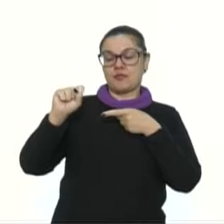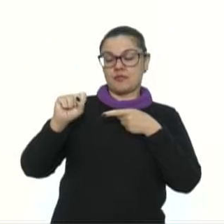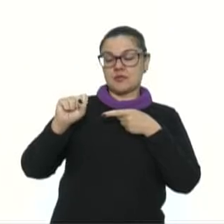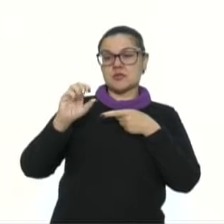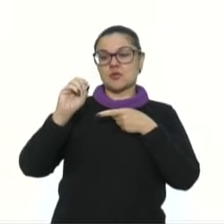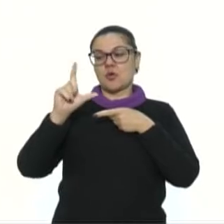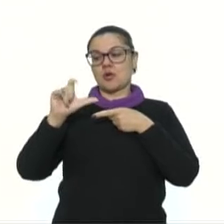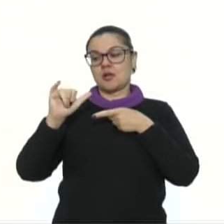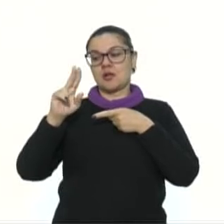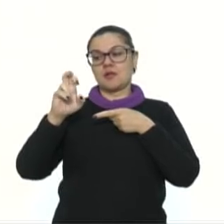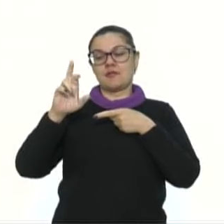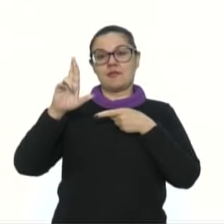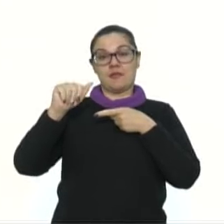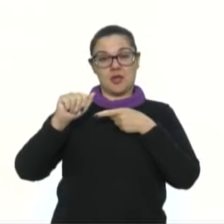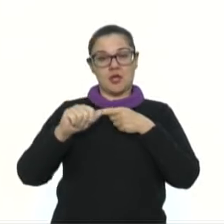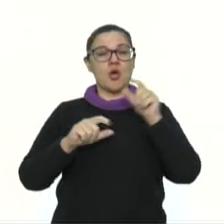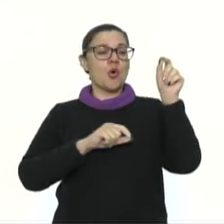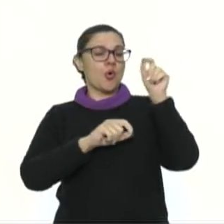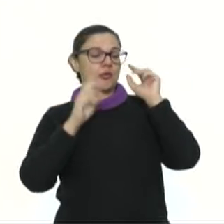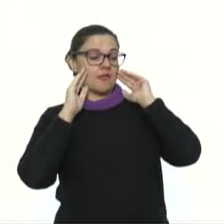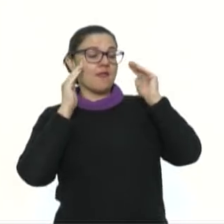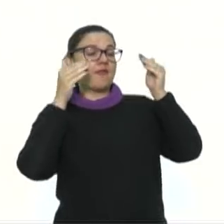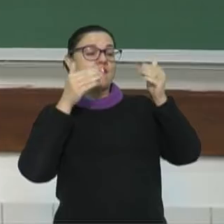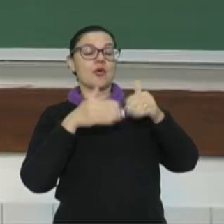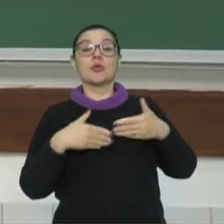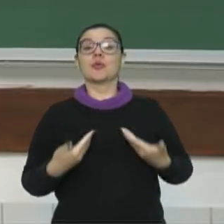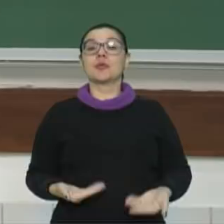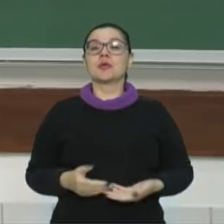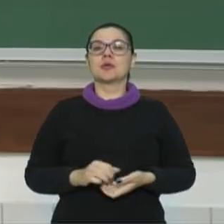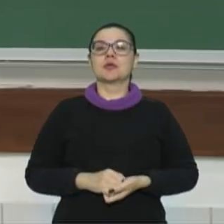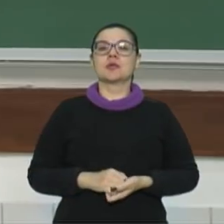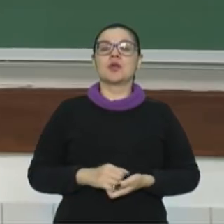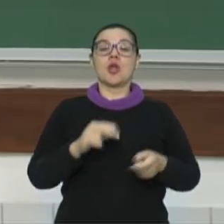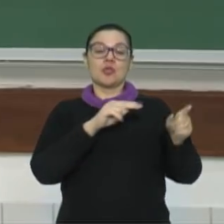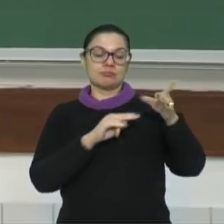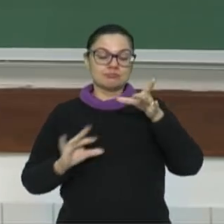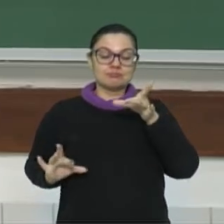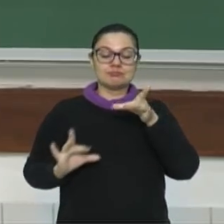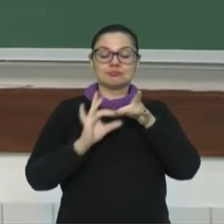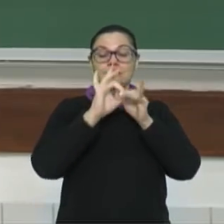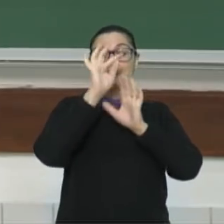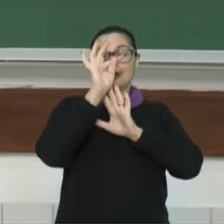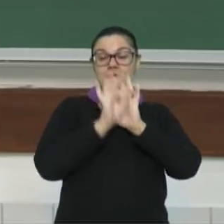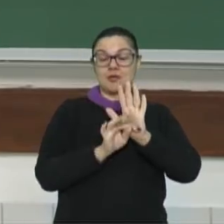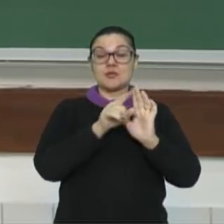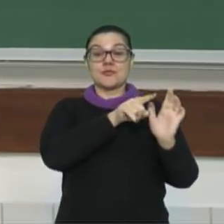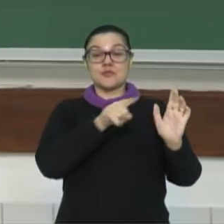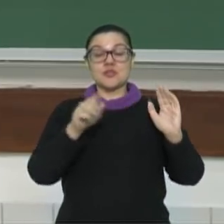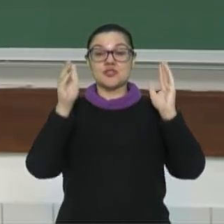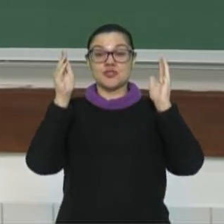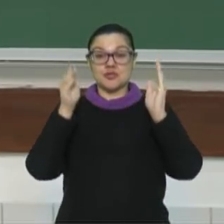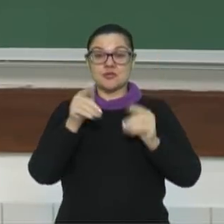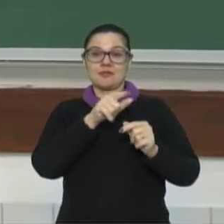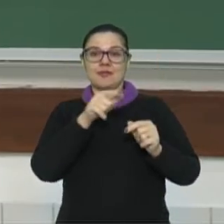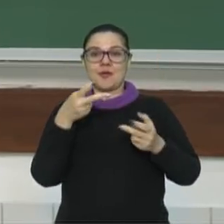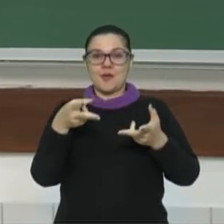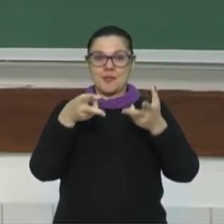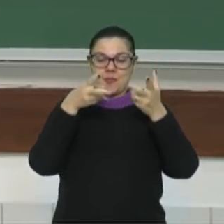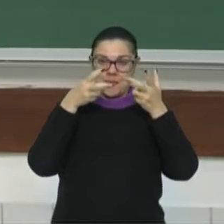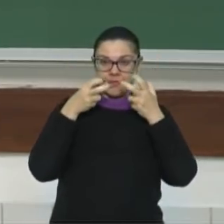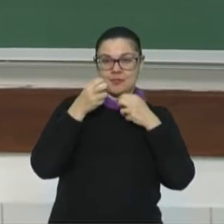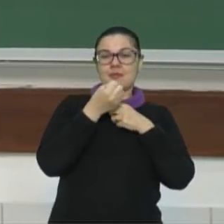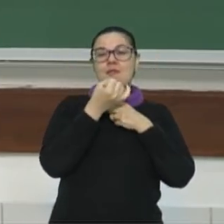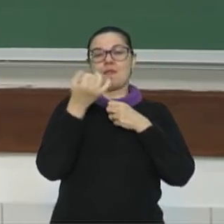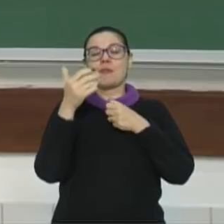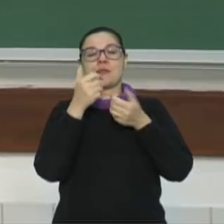a quem Alves e Oliveira estão fazendo referência? Isso é coesão textual. A gente já falou um pouquinho sobre isso nas aulas de coesão, em